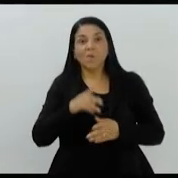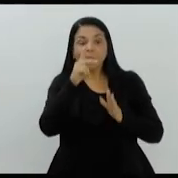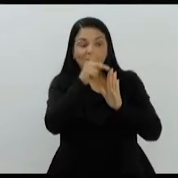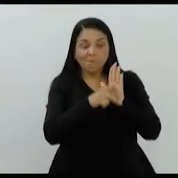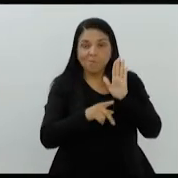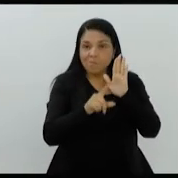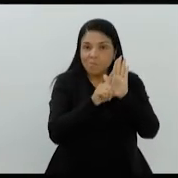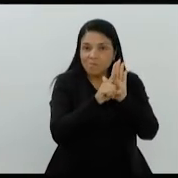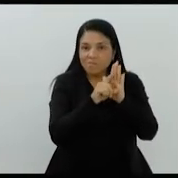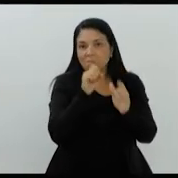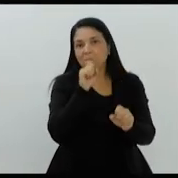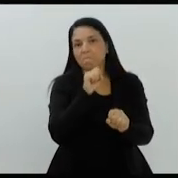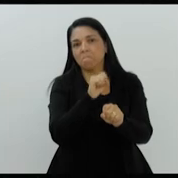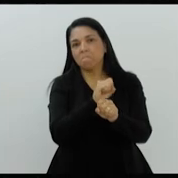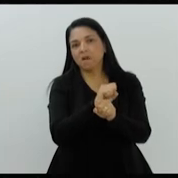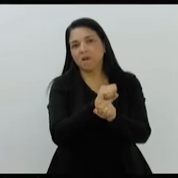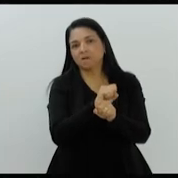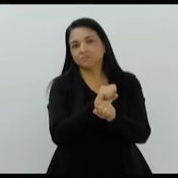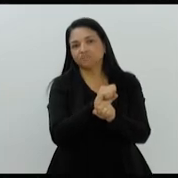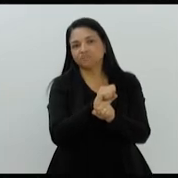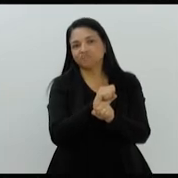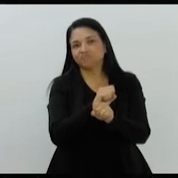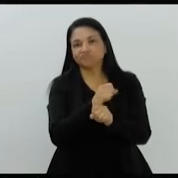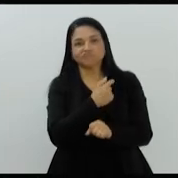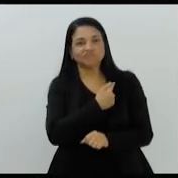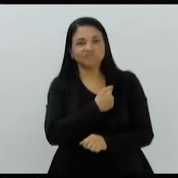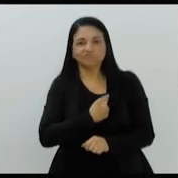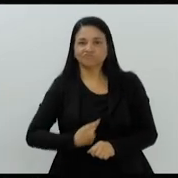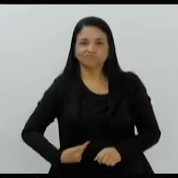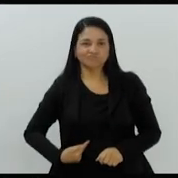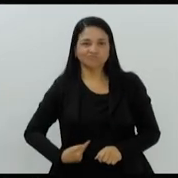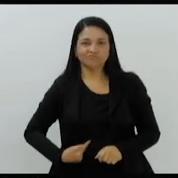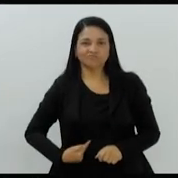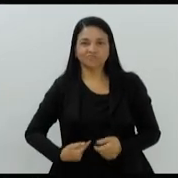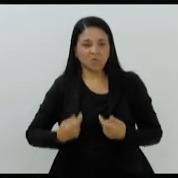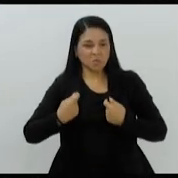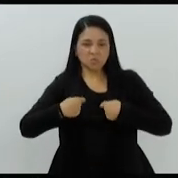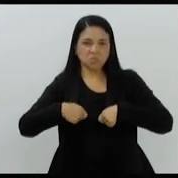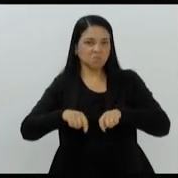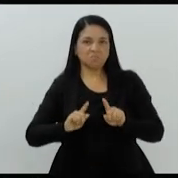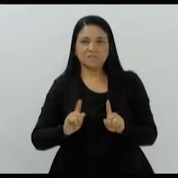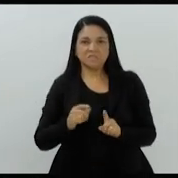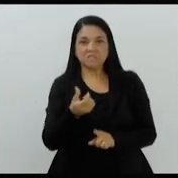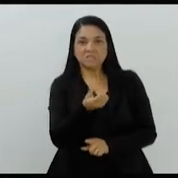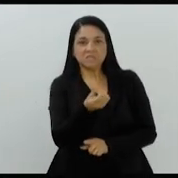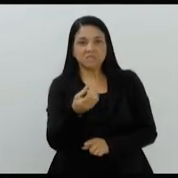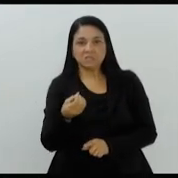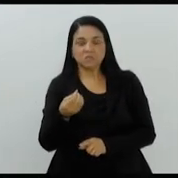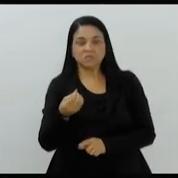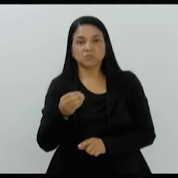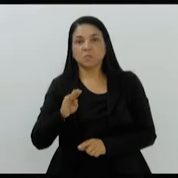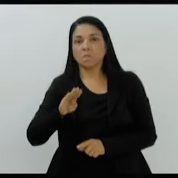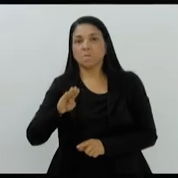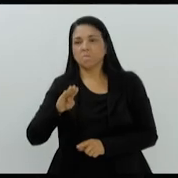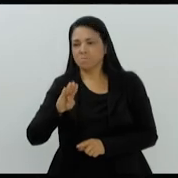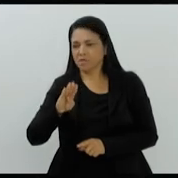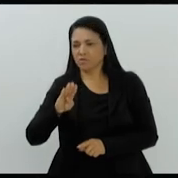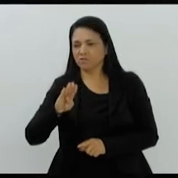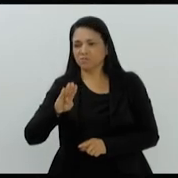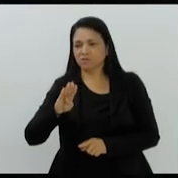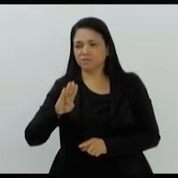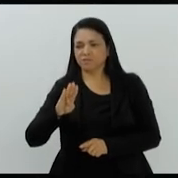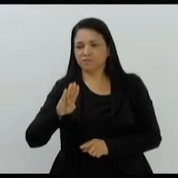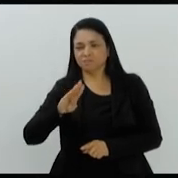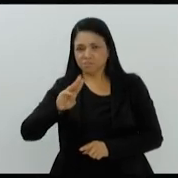aqui. O governador não precisa de 600 milhões nos cofres do